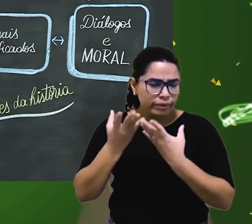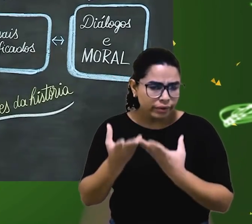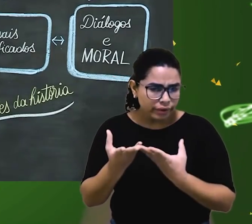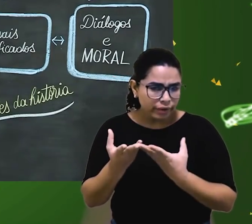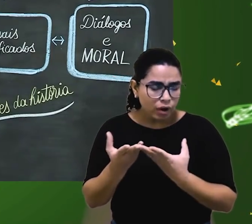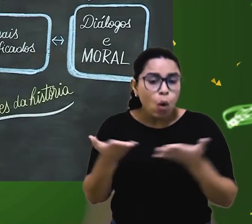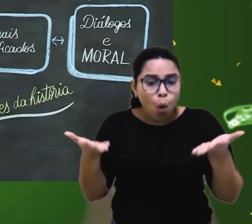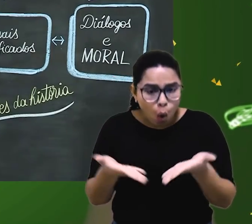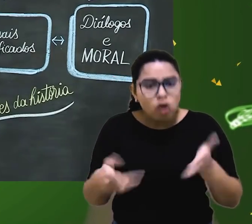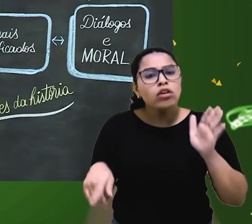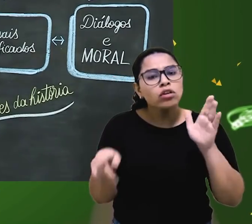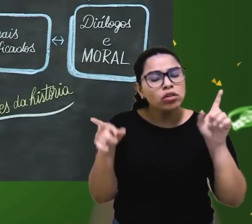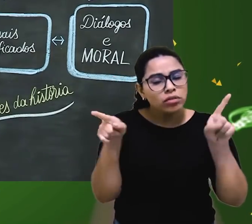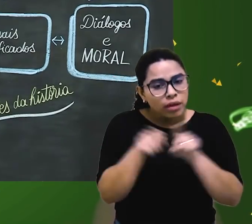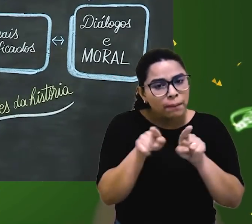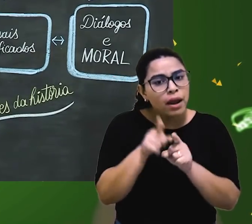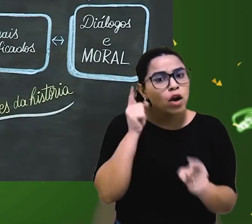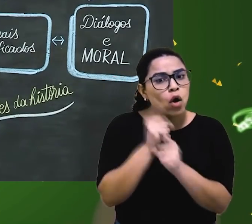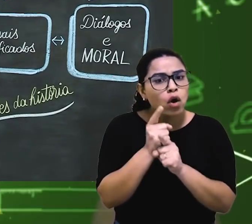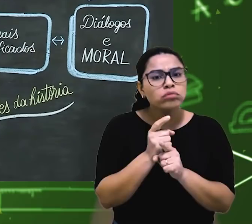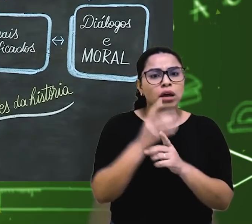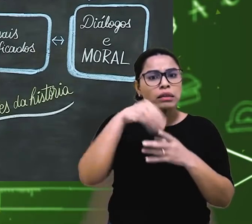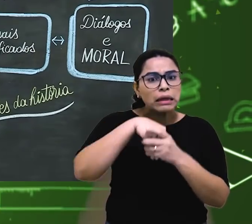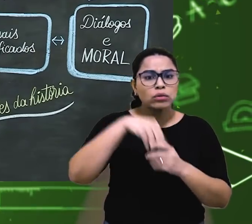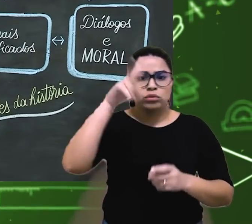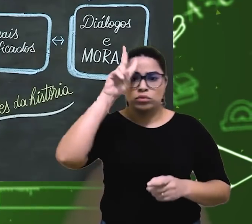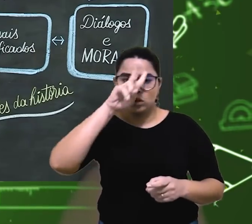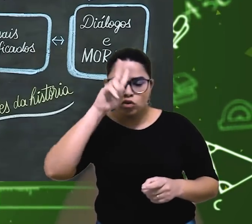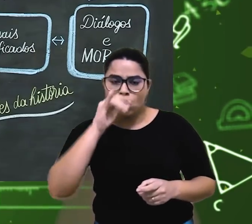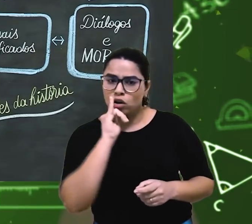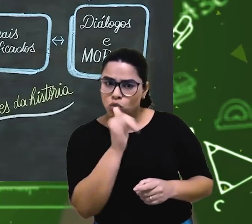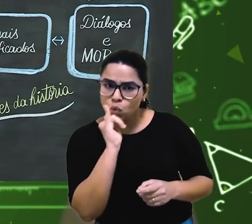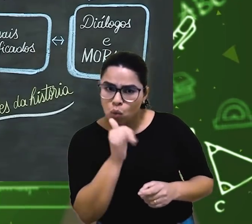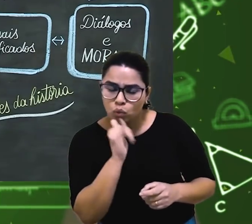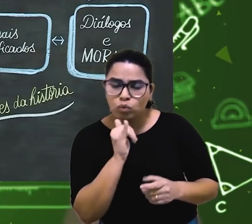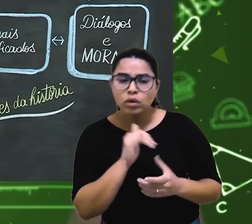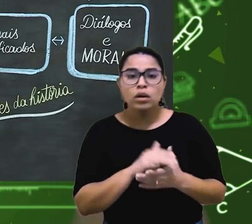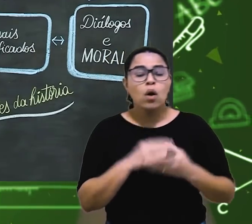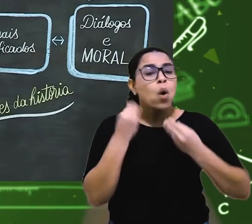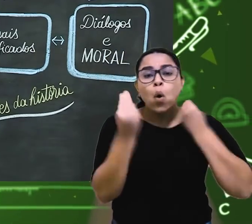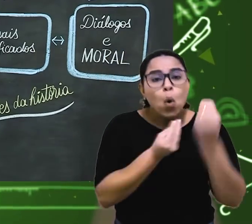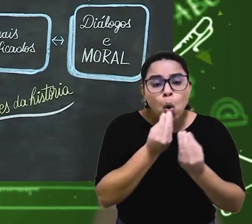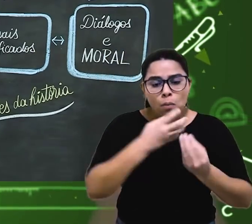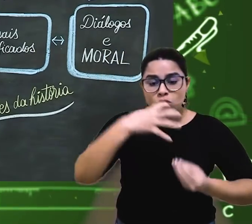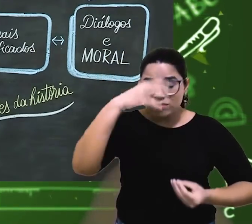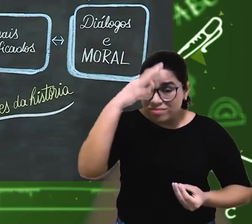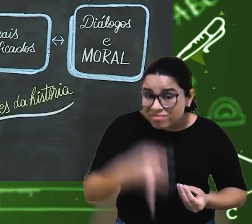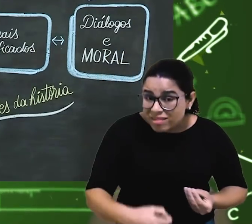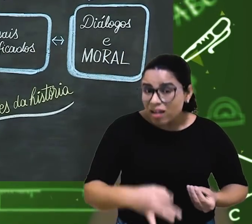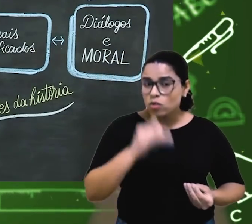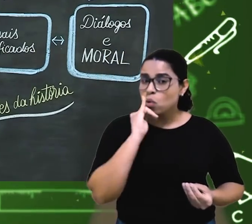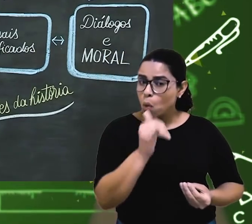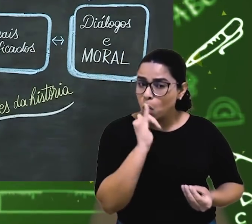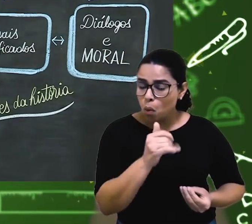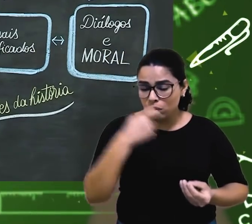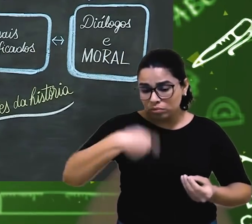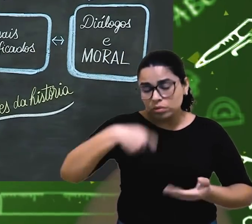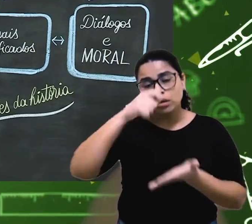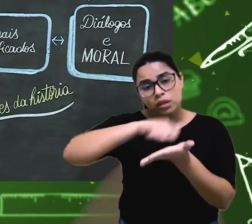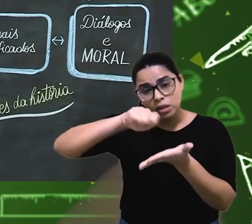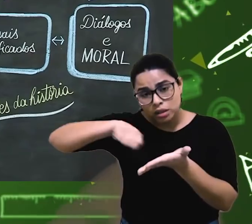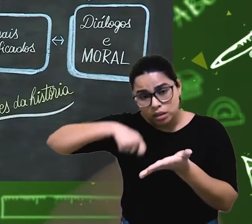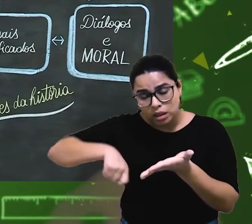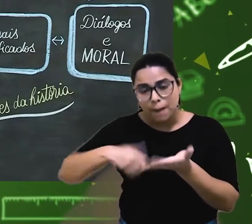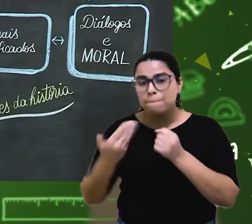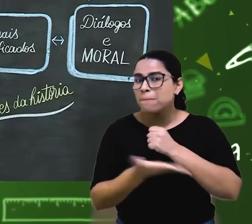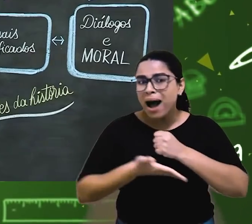vai encontrar os pressupostos narrativos das histórias, de como as histórias devem ser contadas. Essas histórias apresentam elementos básicos,